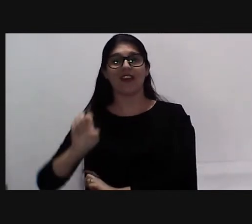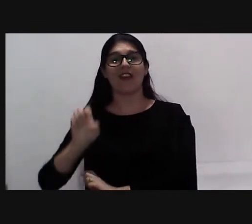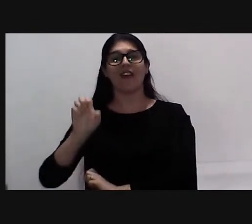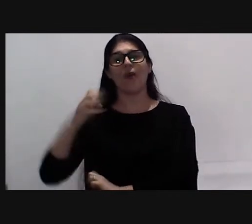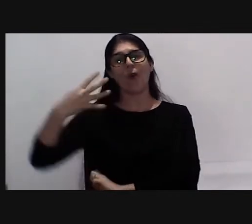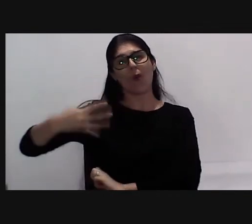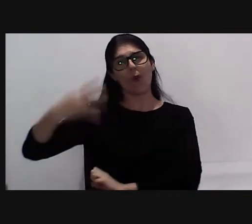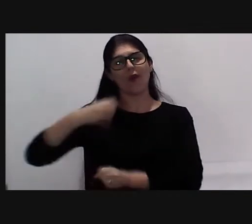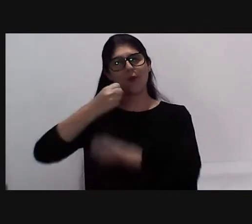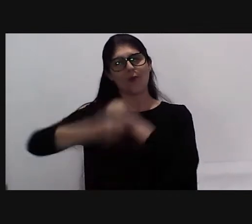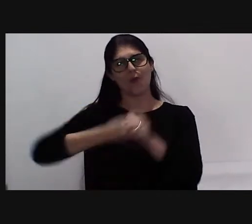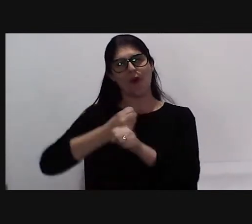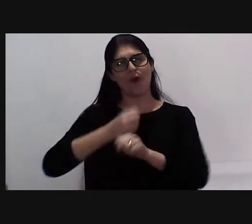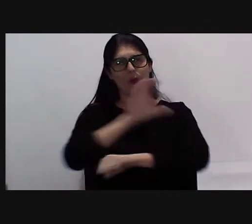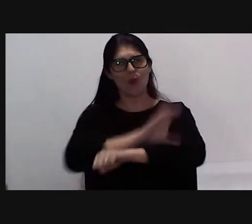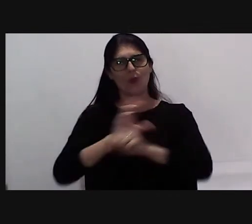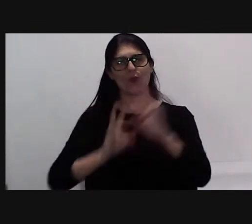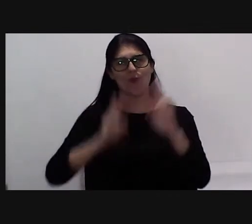vídeo.